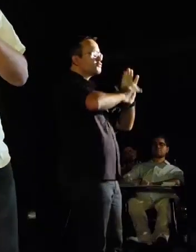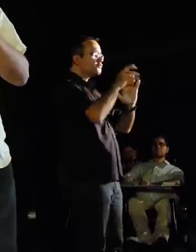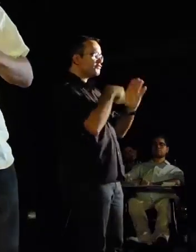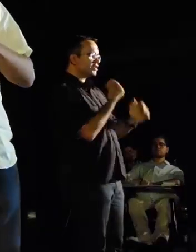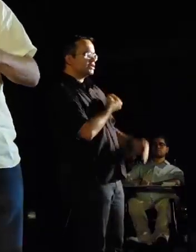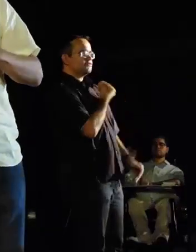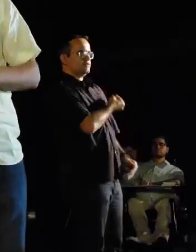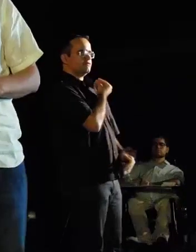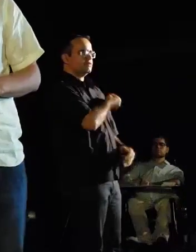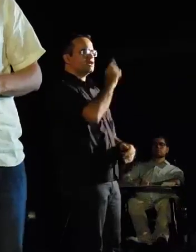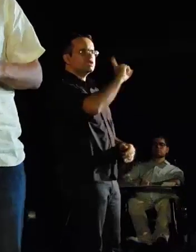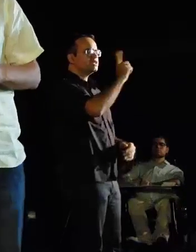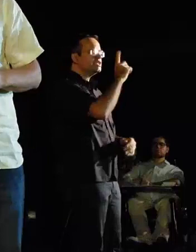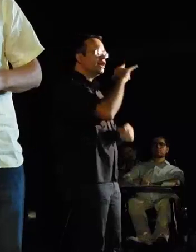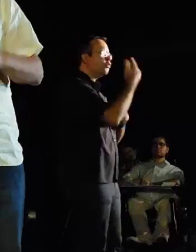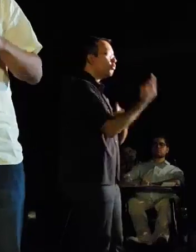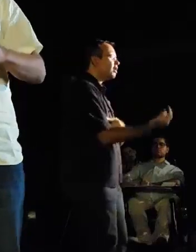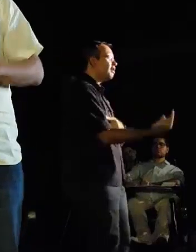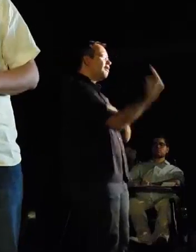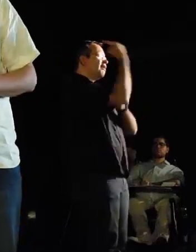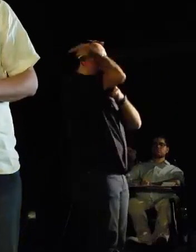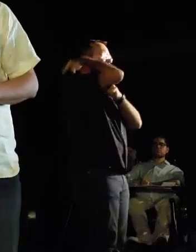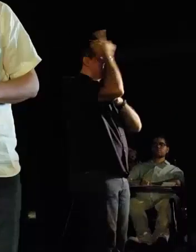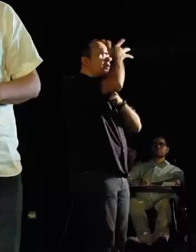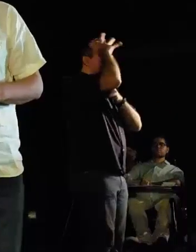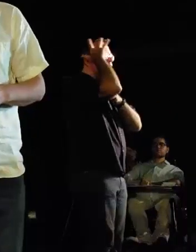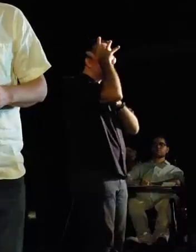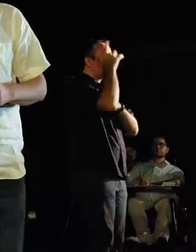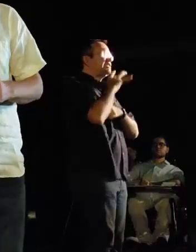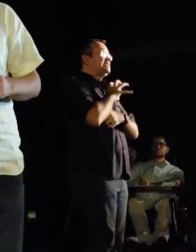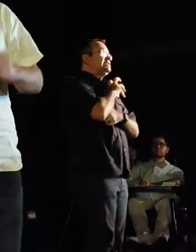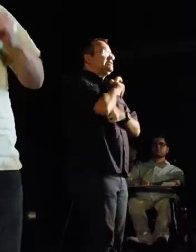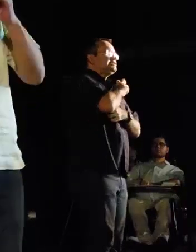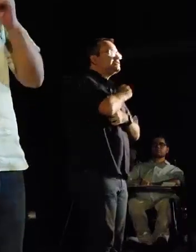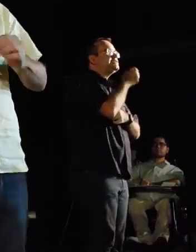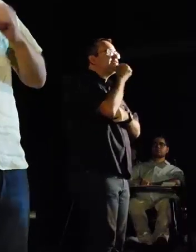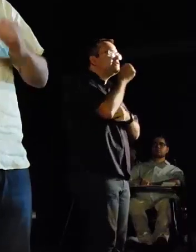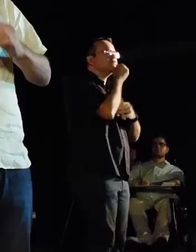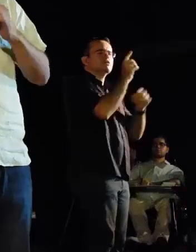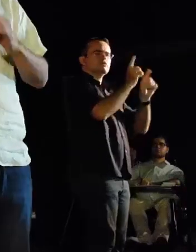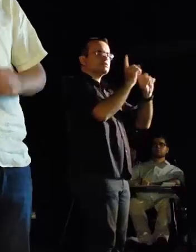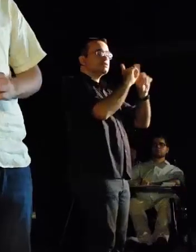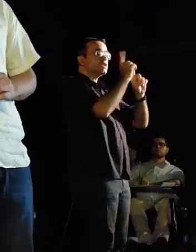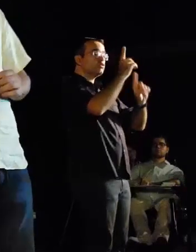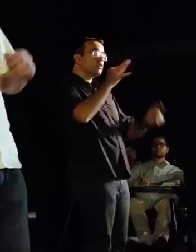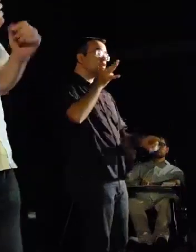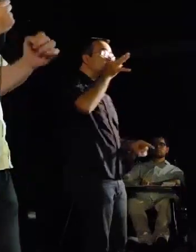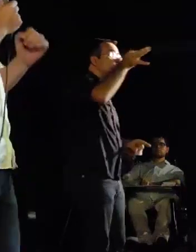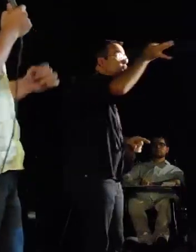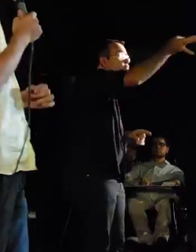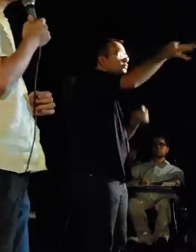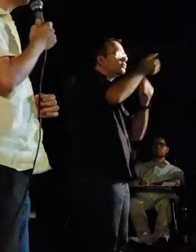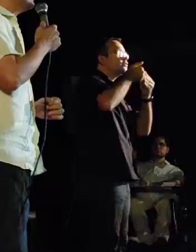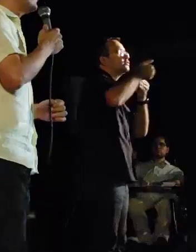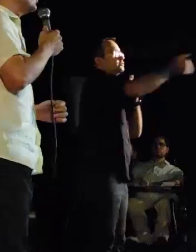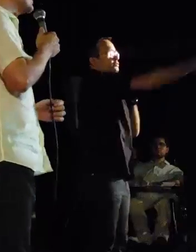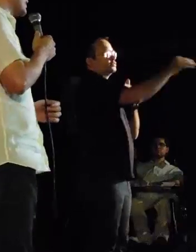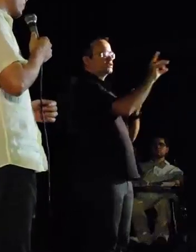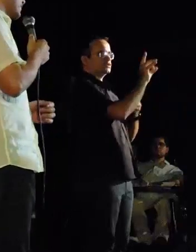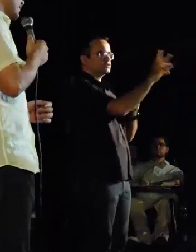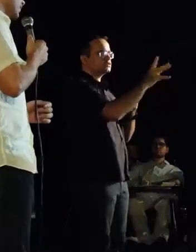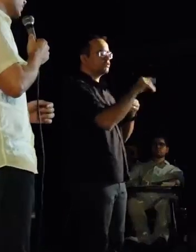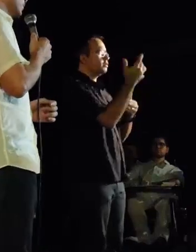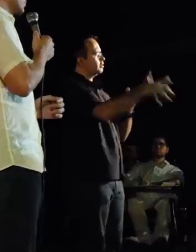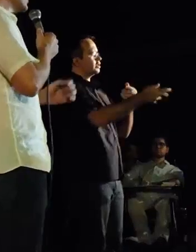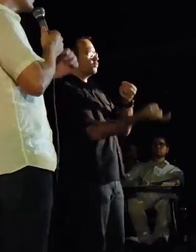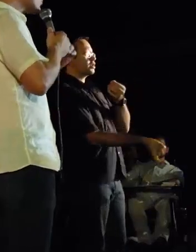Não é uma paixão pelo passado, repito, a nossa origem não é o nosso destino. Nós estamos vivendo essa quadra e nós não queremos voltar